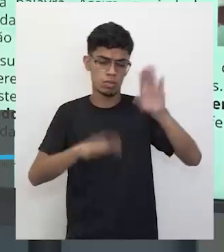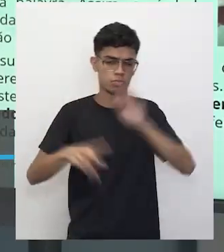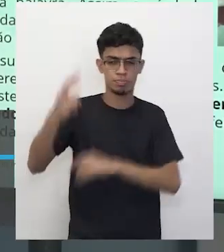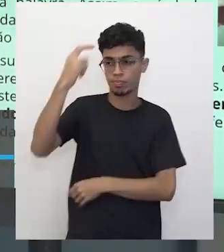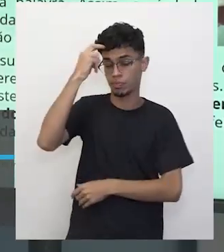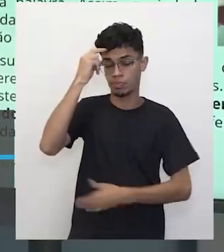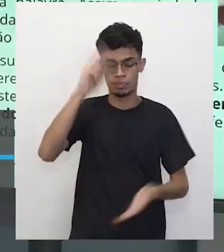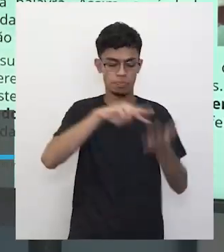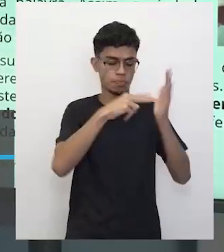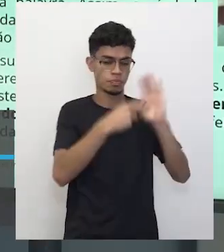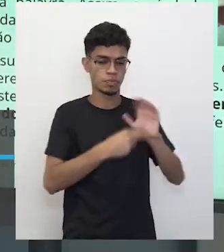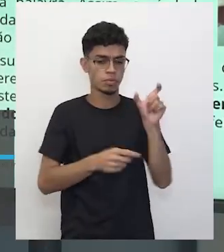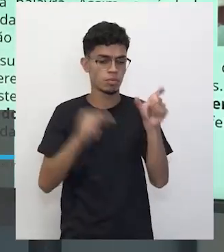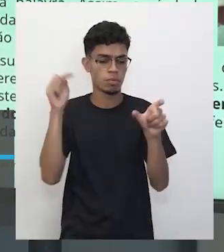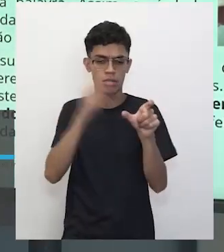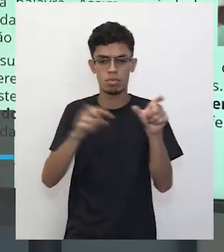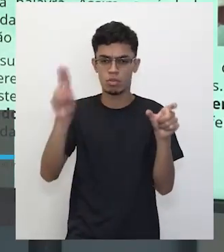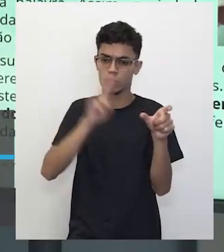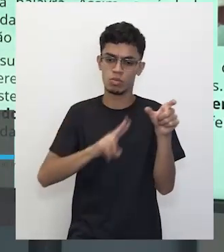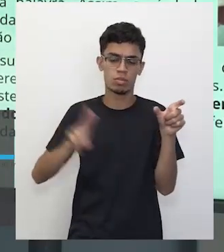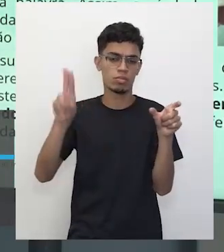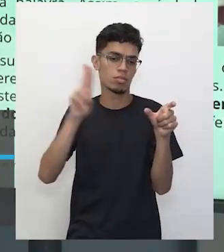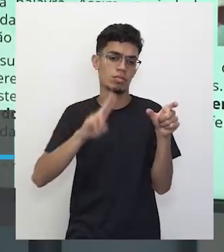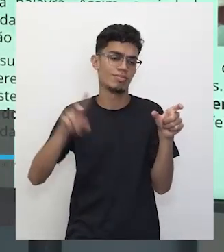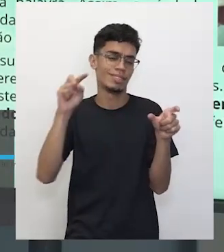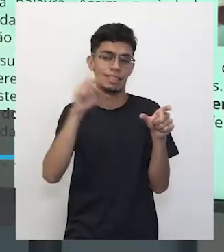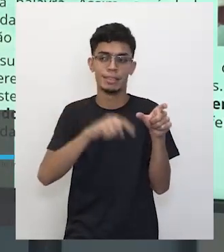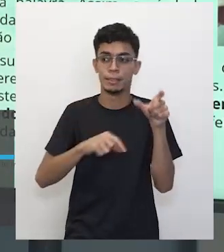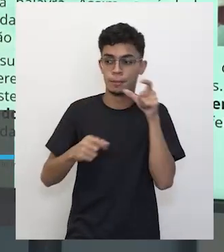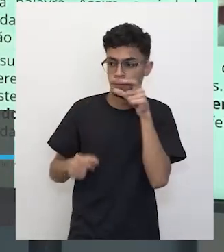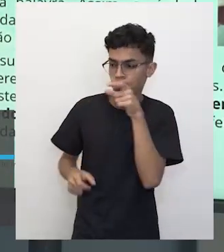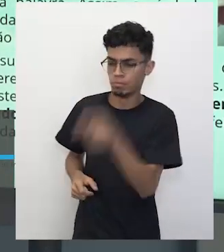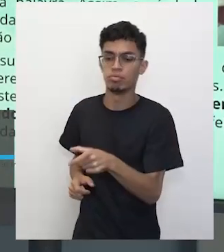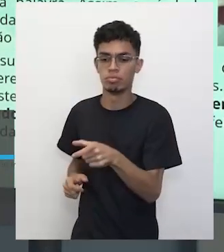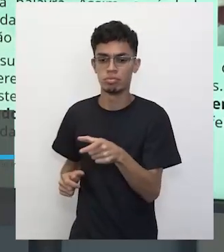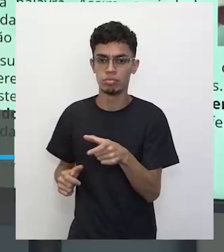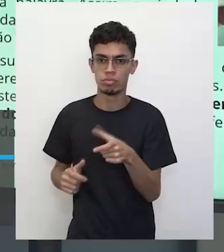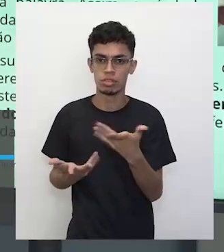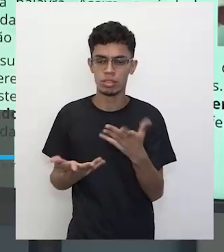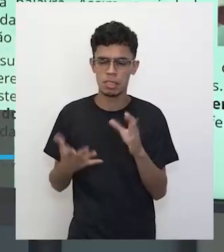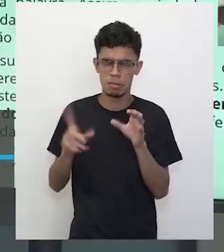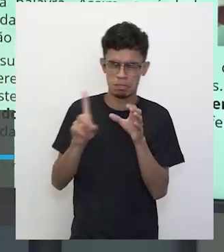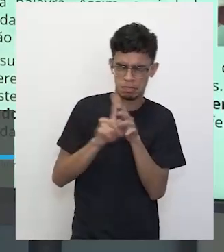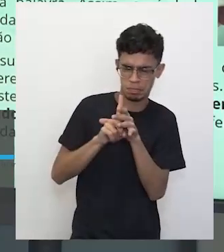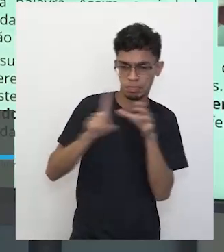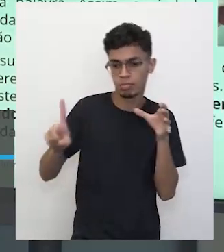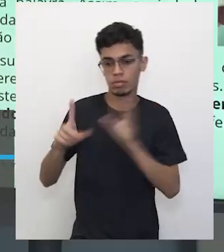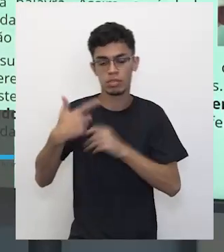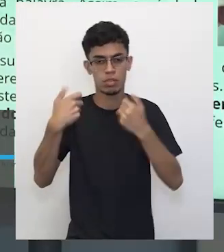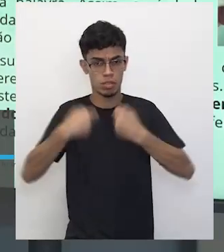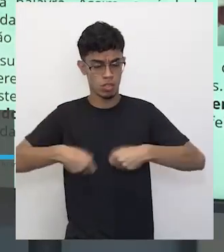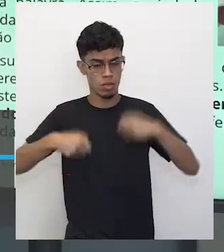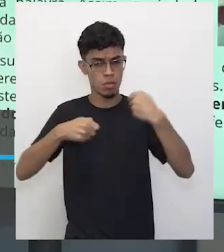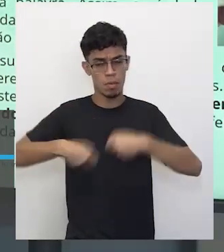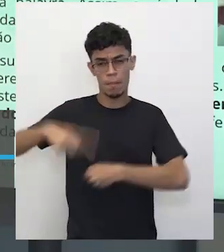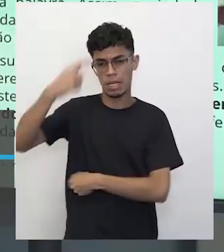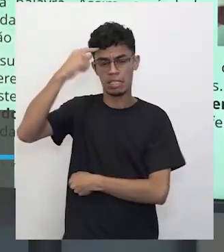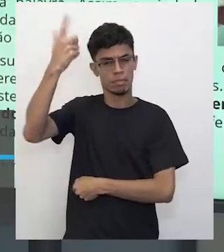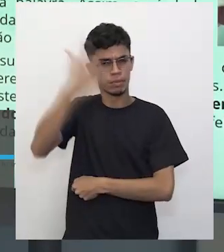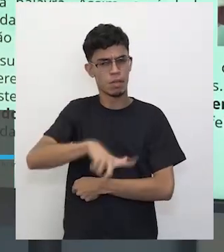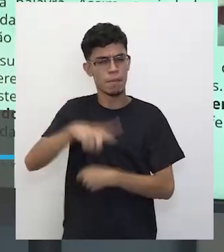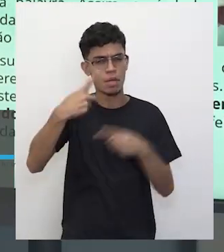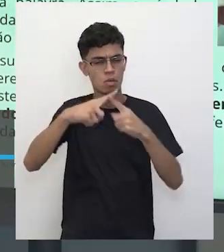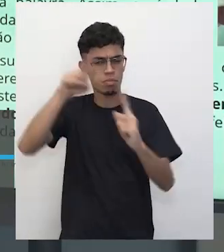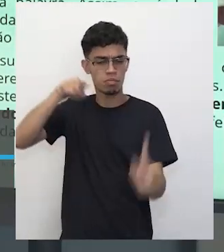cultura, as palavras que nós usamos são ofensivas, geram exclusões, e nós precisamos repensar isso, porque esse